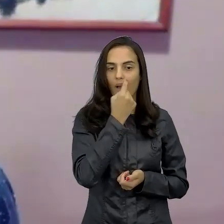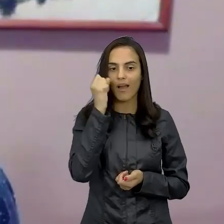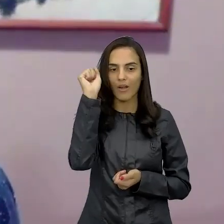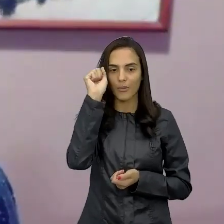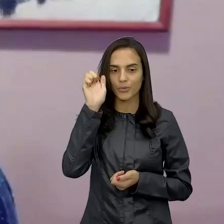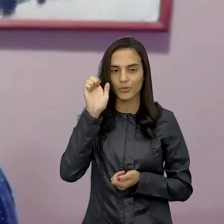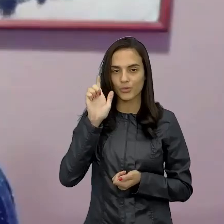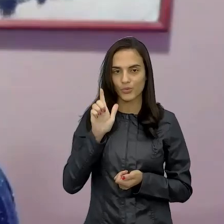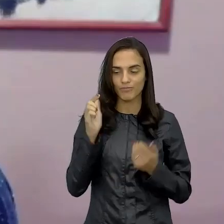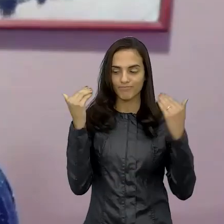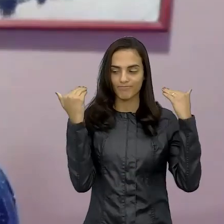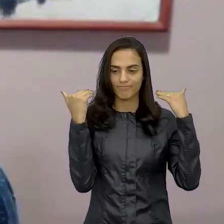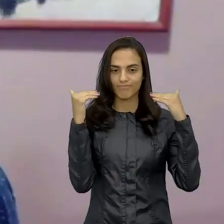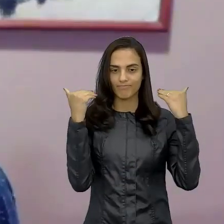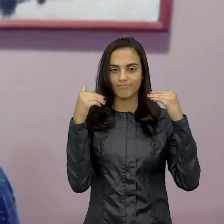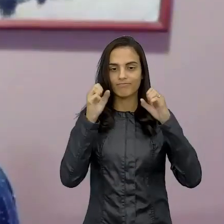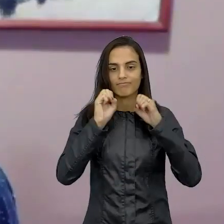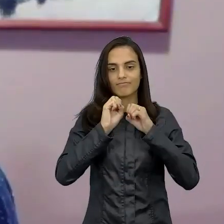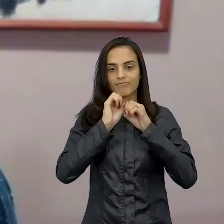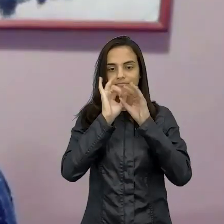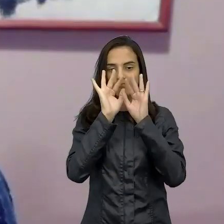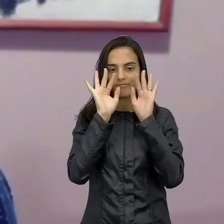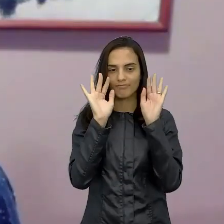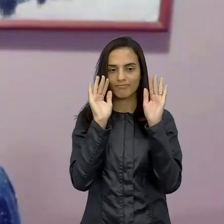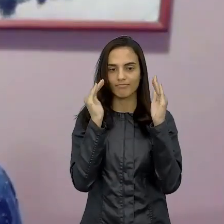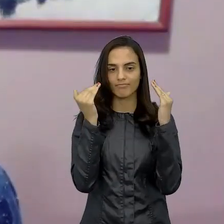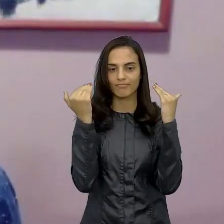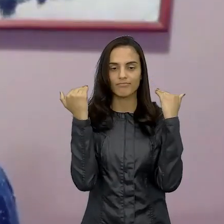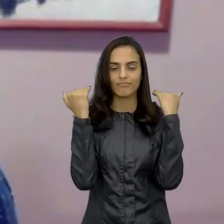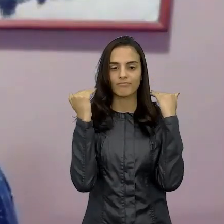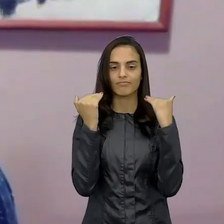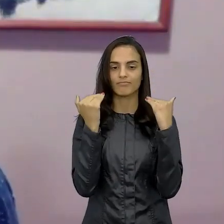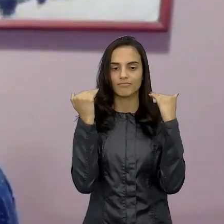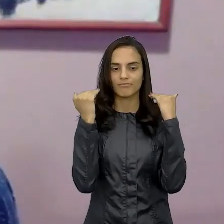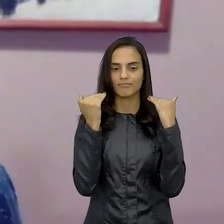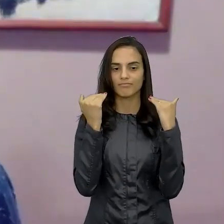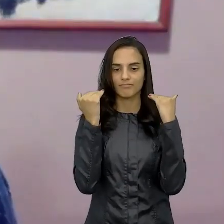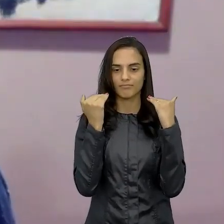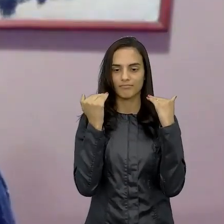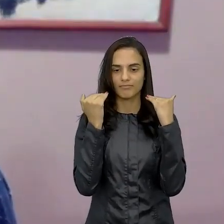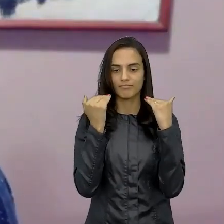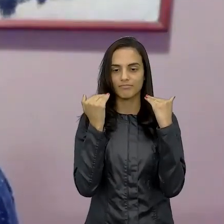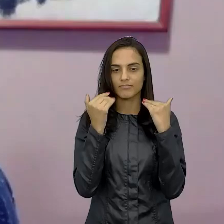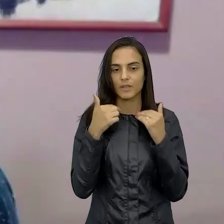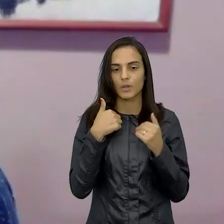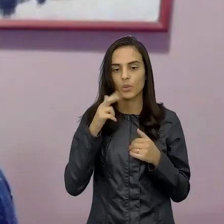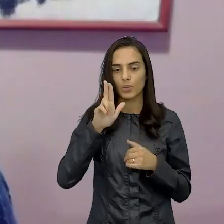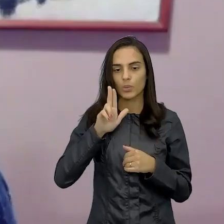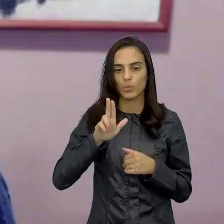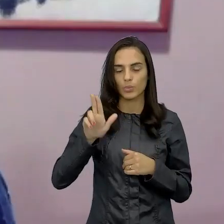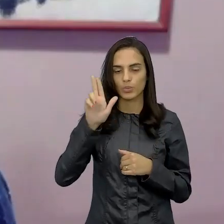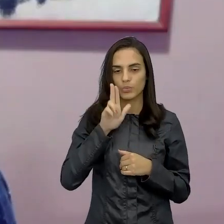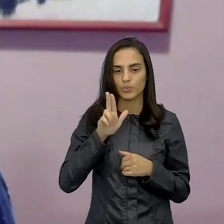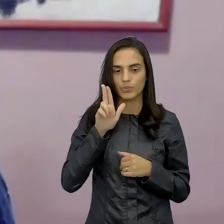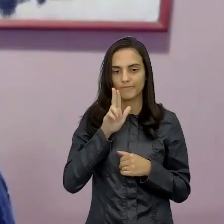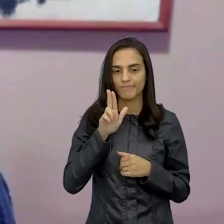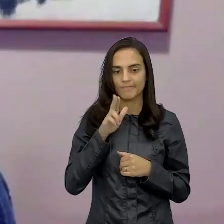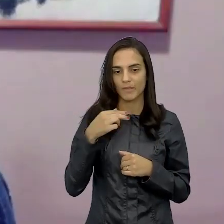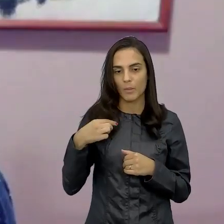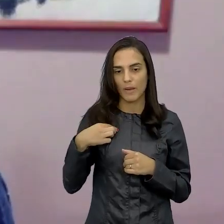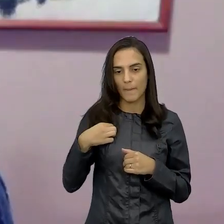Os meus cabelos são claros, na altura do queixo. Eu estou usando uma